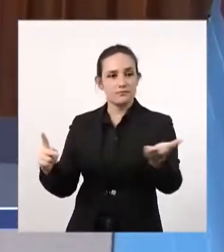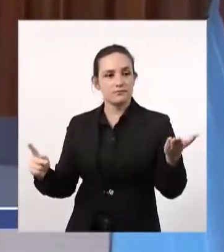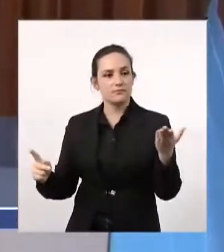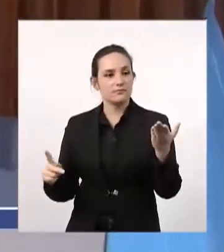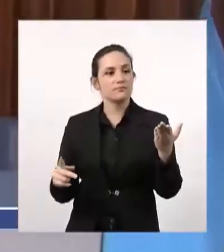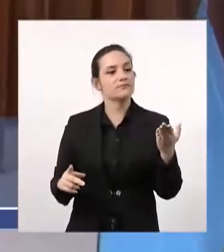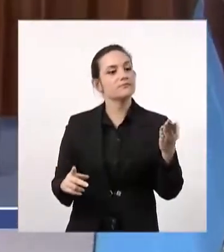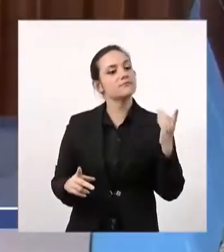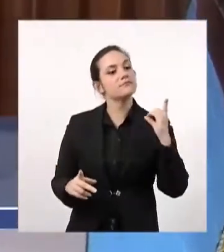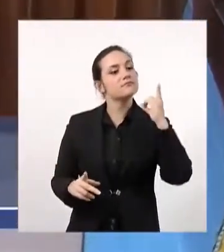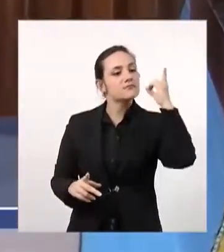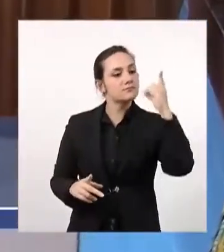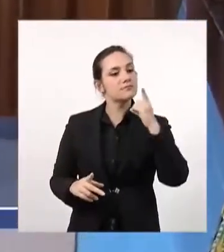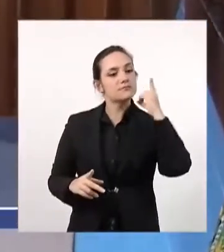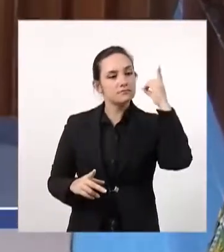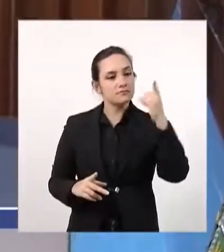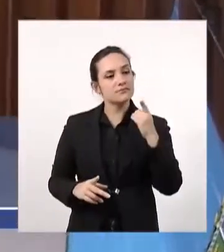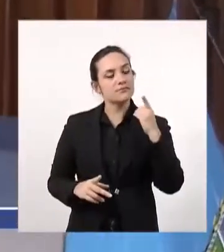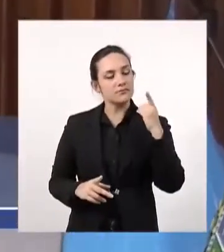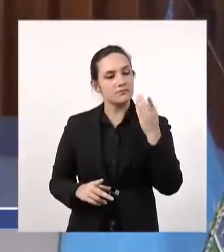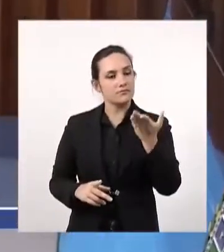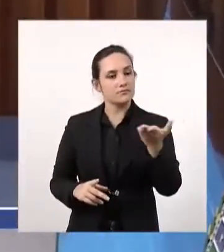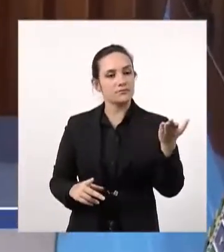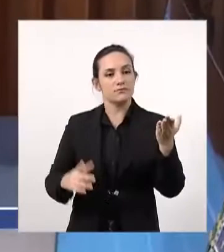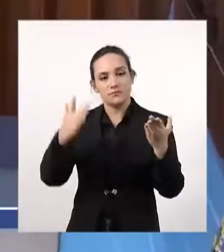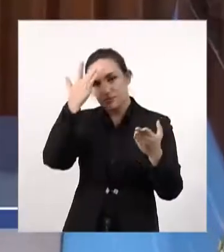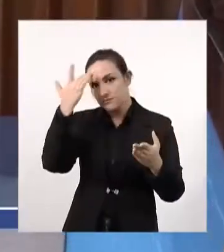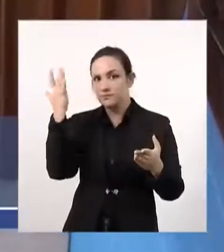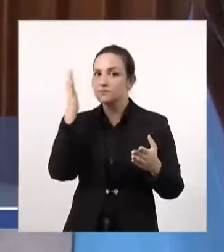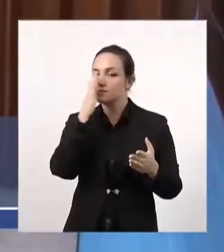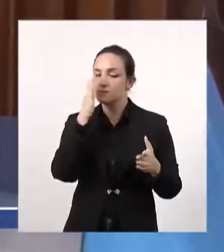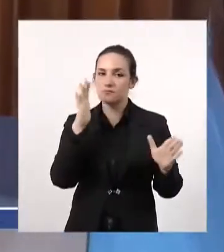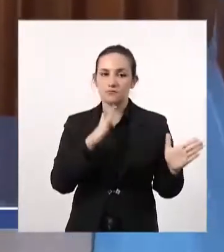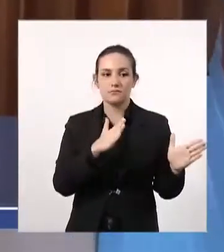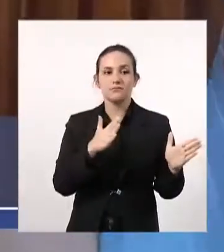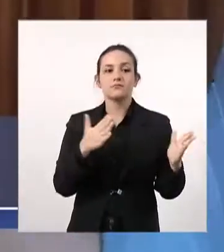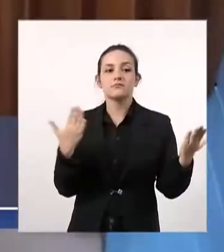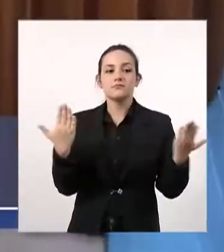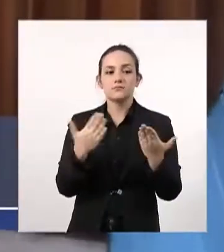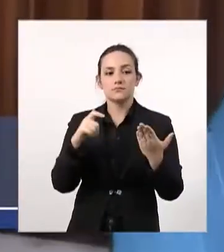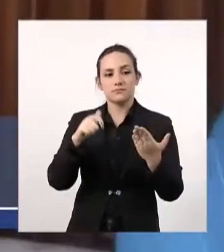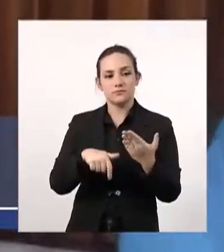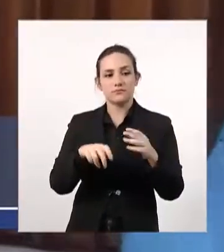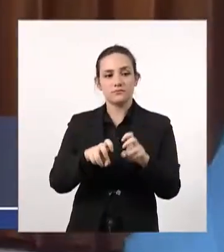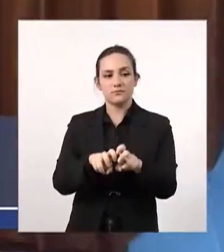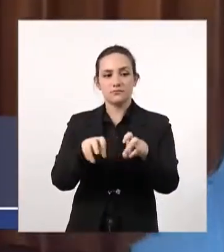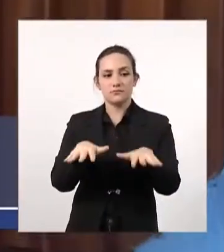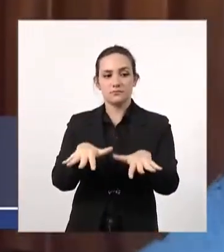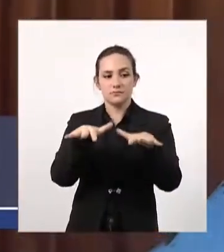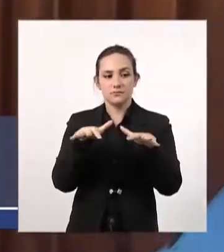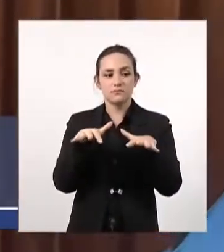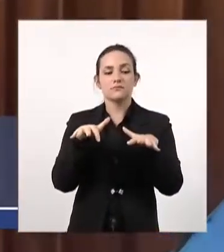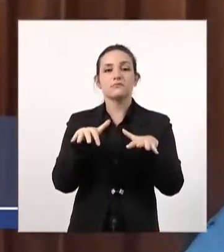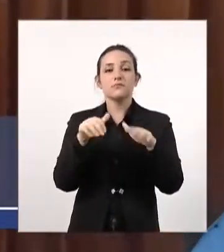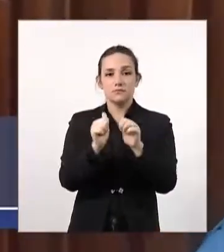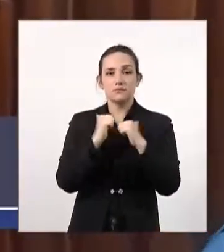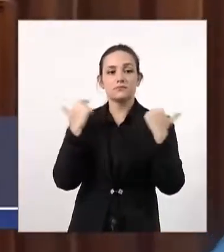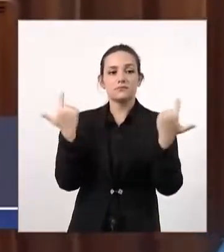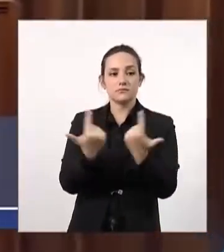senhores parlamentares, público presente no plenário desta